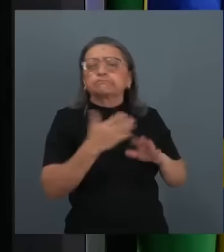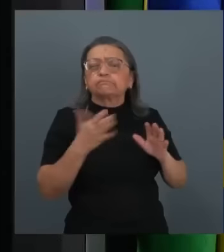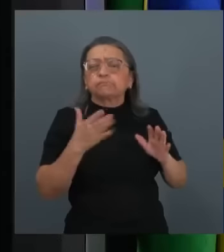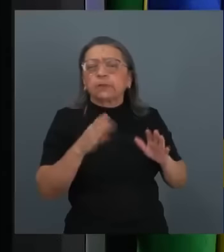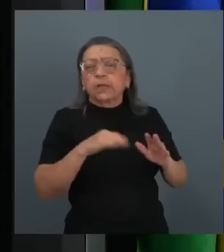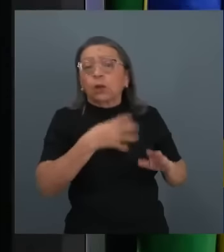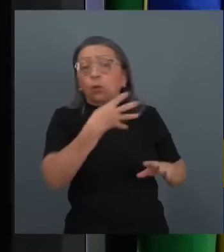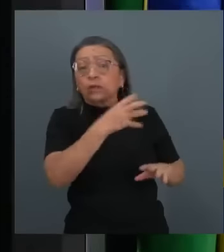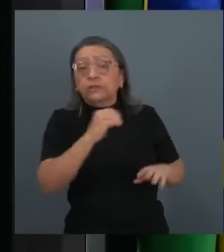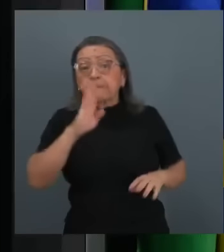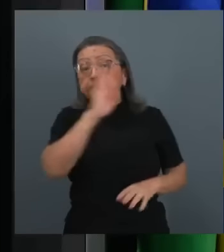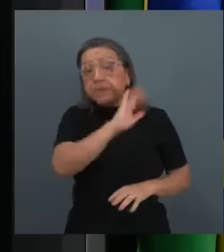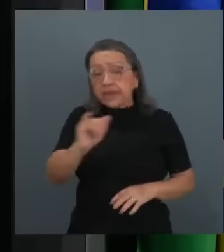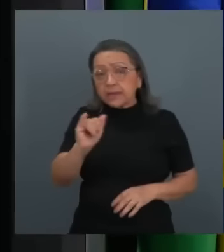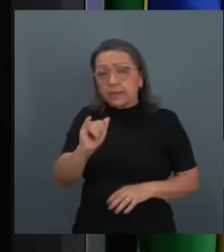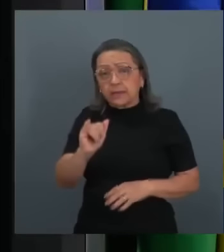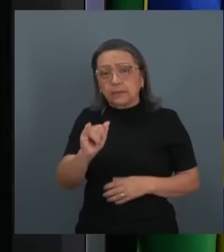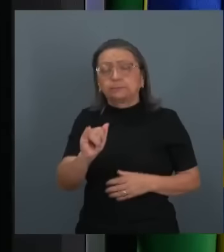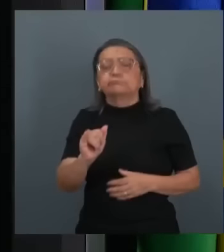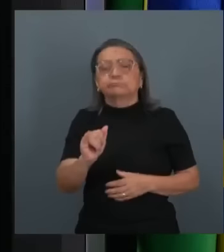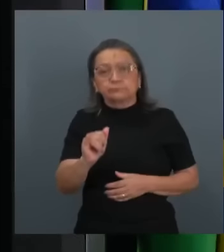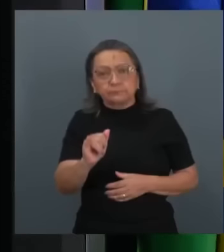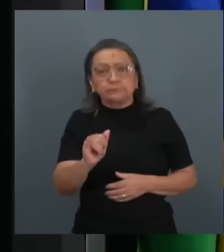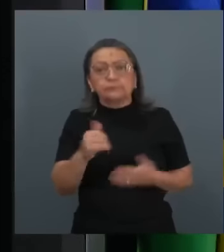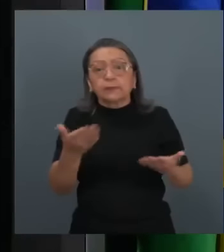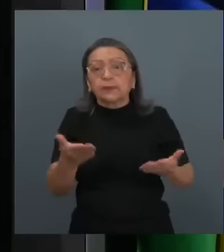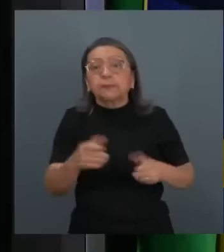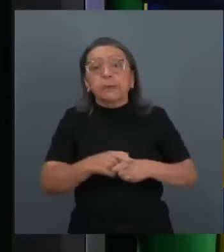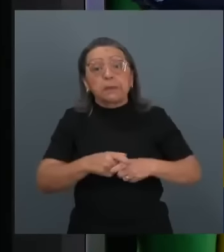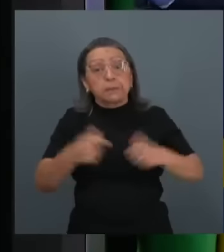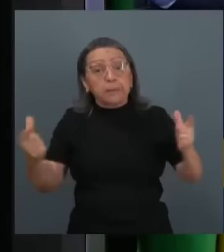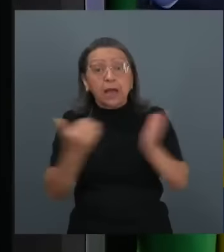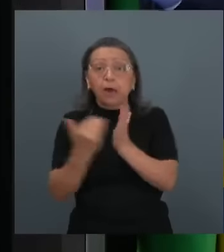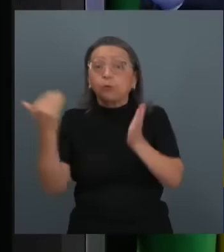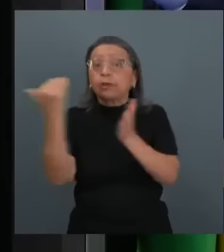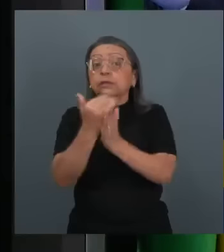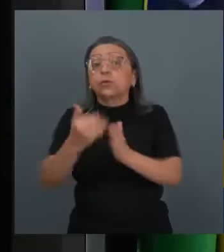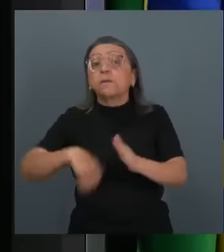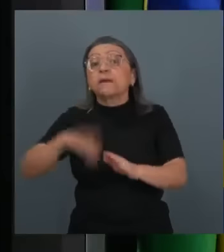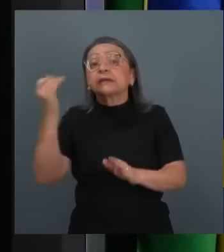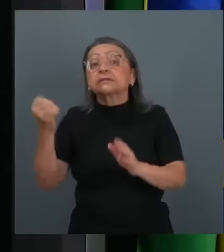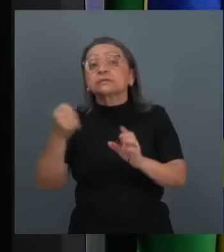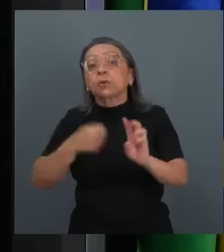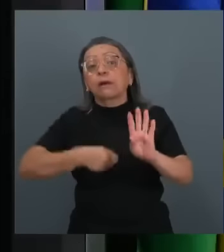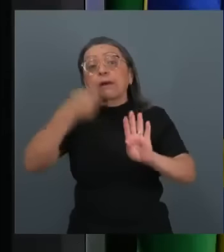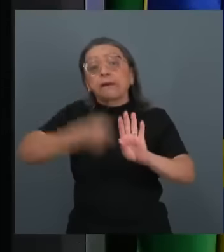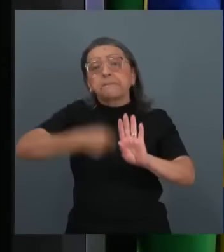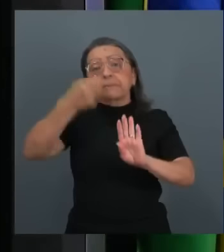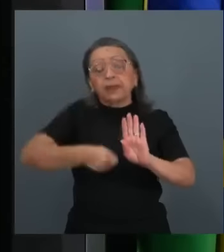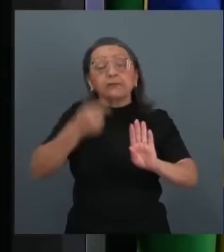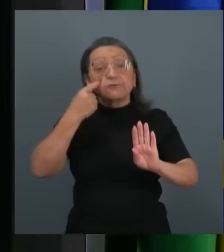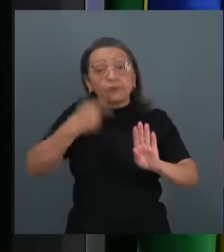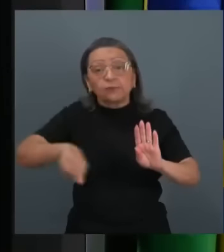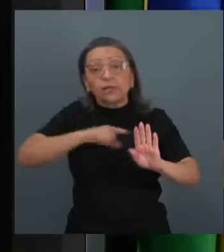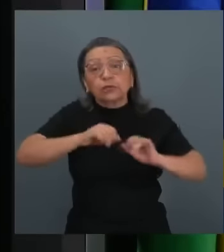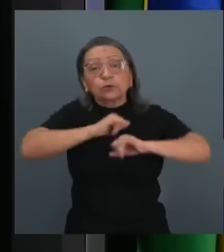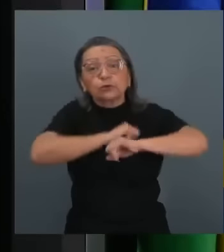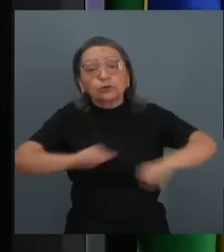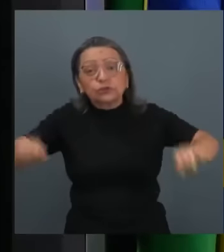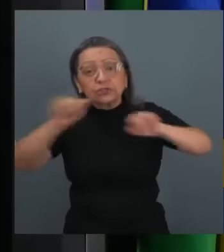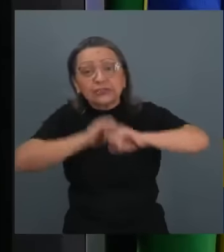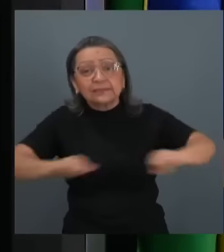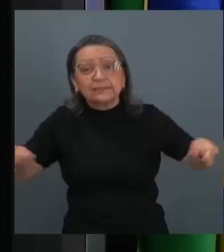400 bilhões de reais. E aumentou muito mais com as bets, tá? Tá aí as manchetes dos grandes